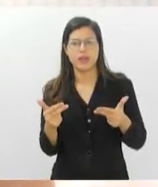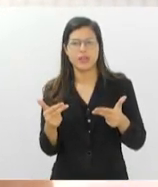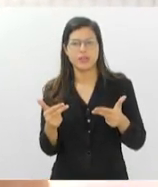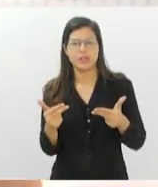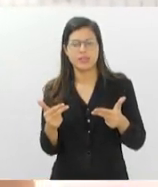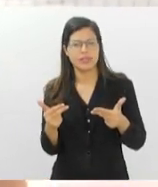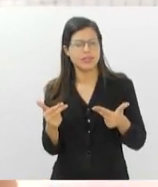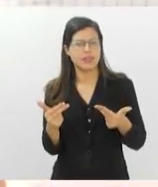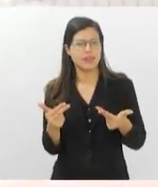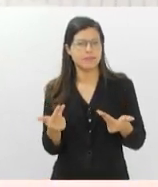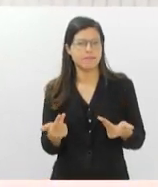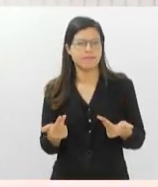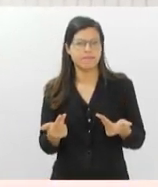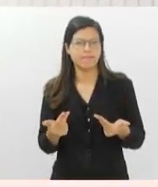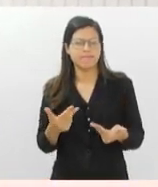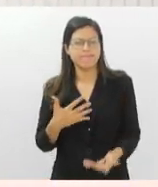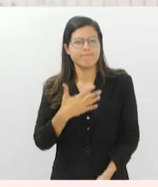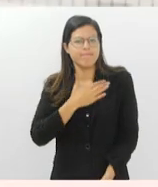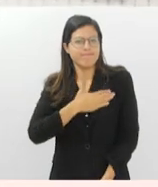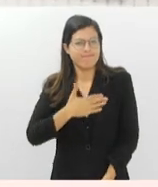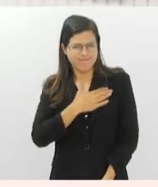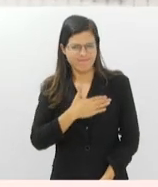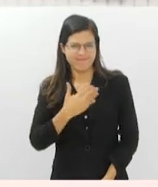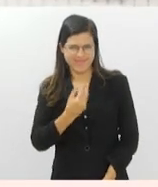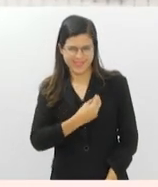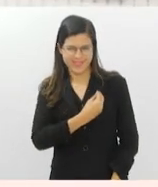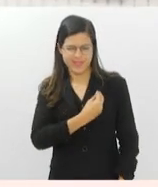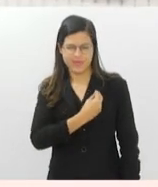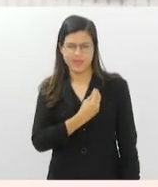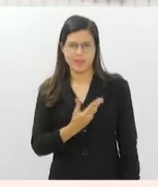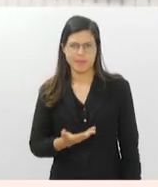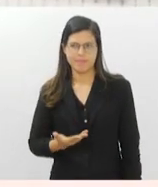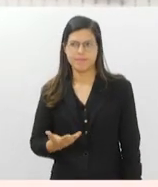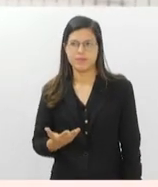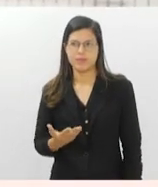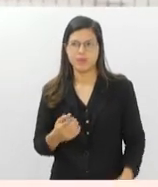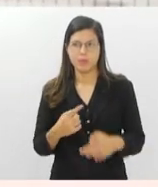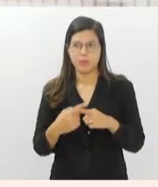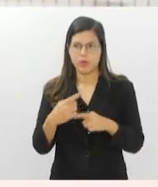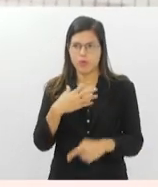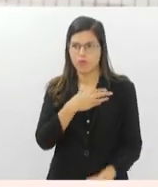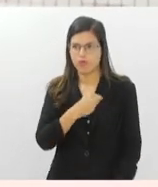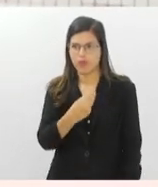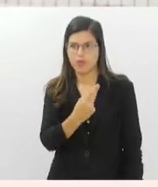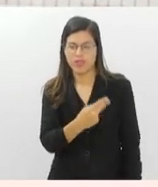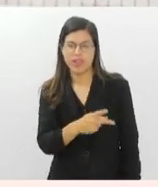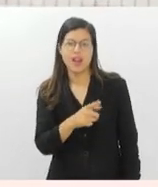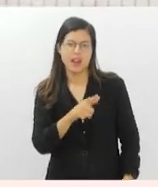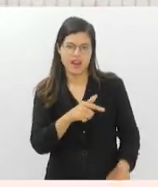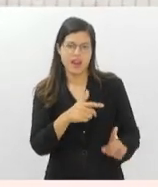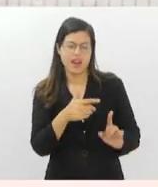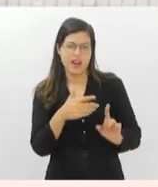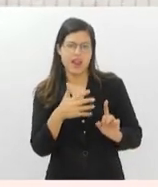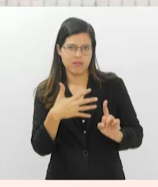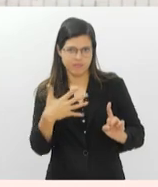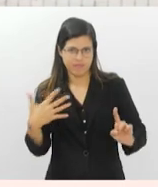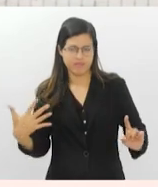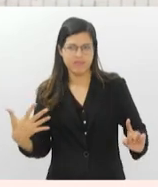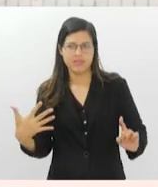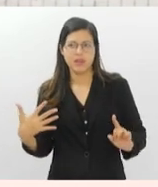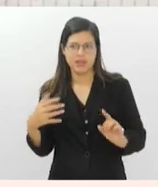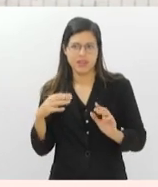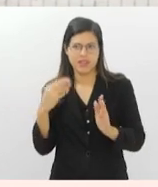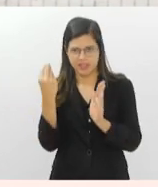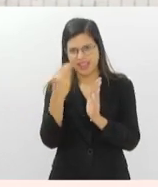deu muito, muito prazer de ter vivido isso, porque o filho dele é homossexual, isso tá no livro, eu posso